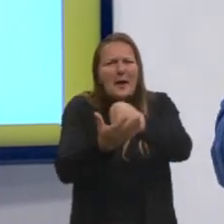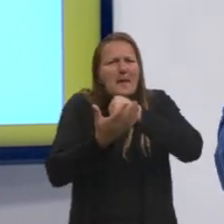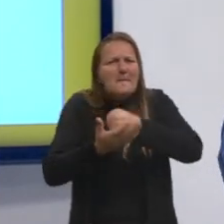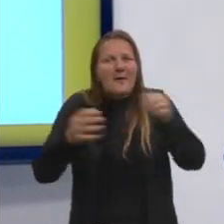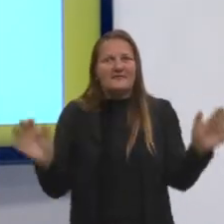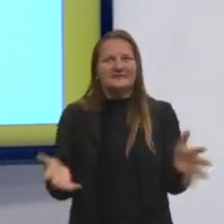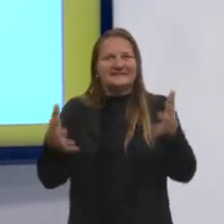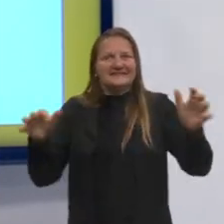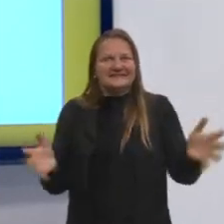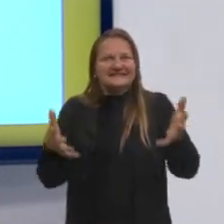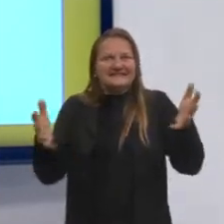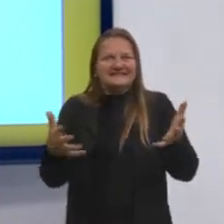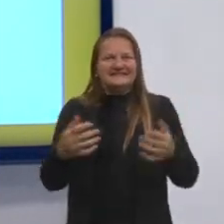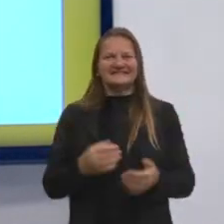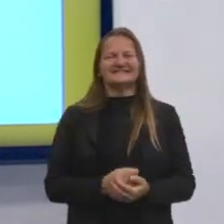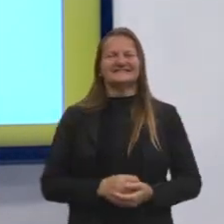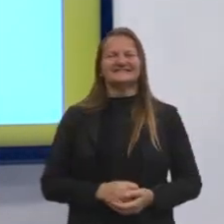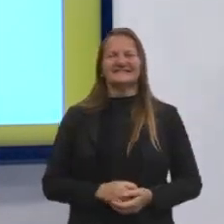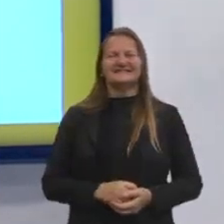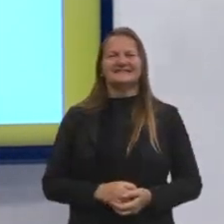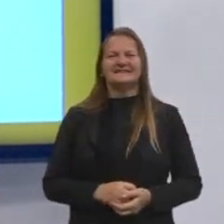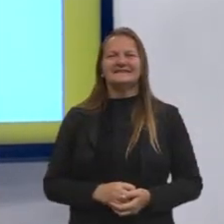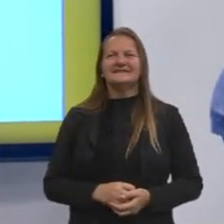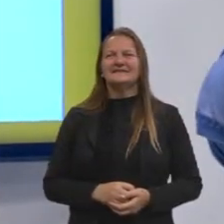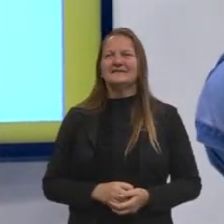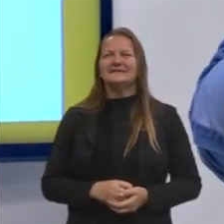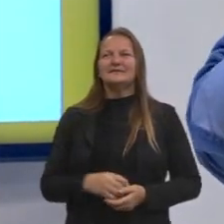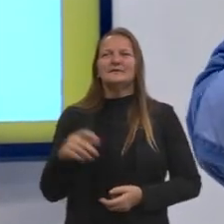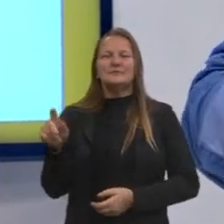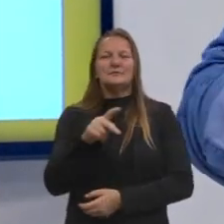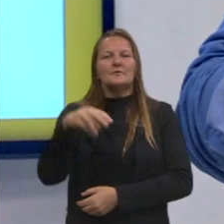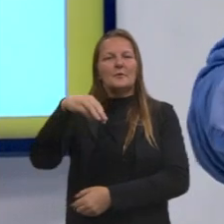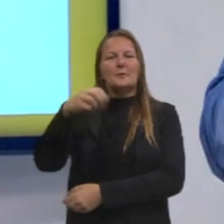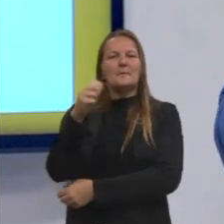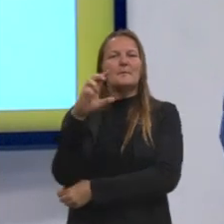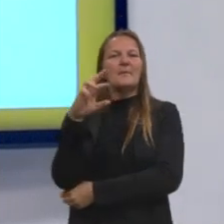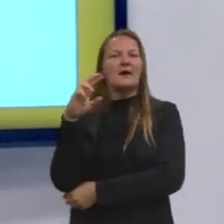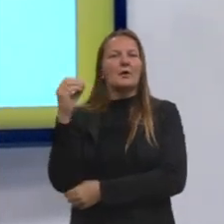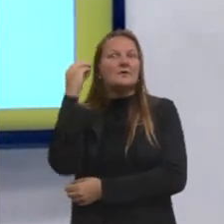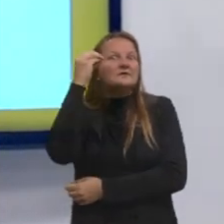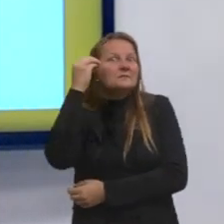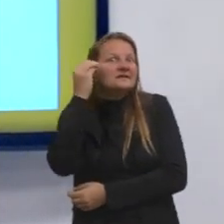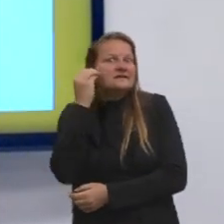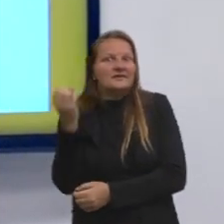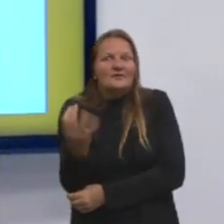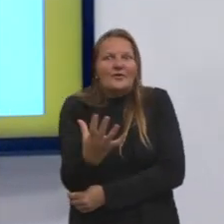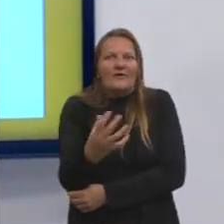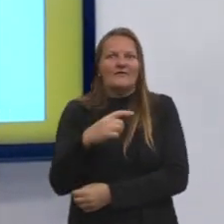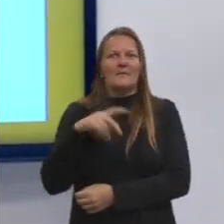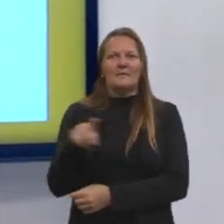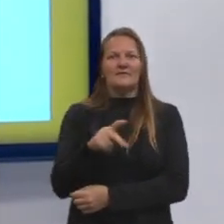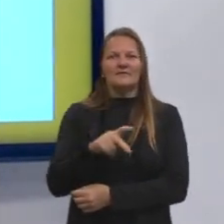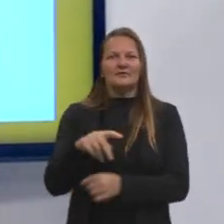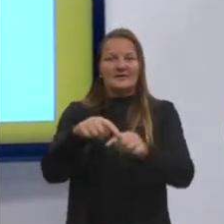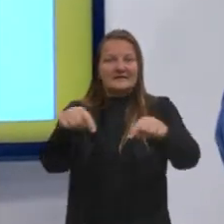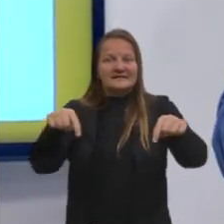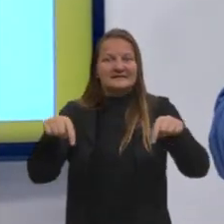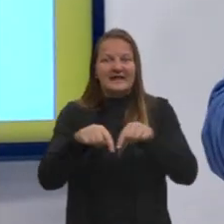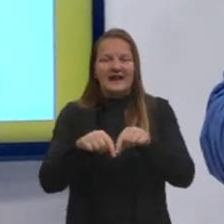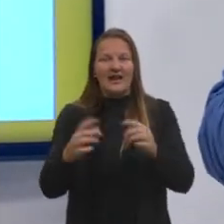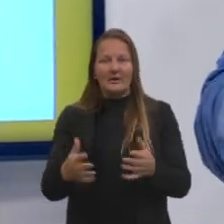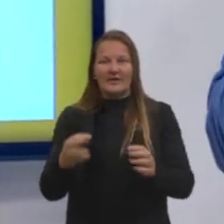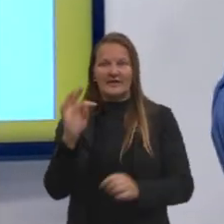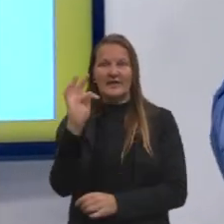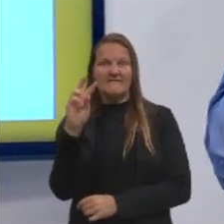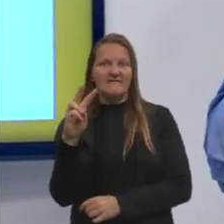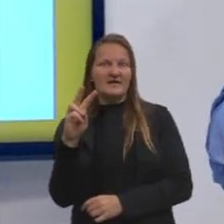incentivam muito também e aquilo gente como Prof Marlon falou é uma experiência nova né para gente que é professor tá aqui